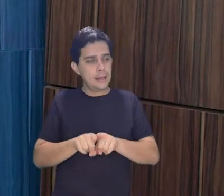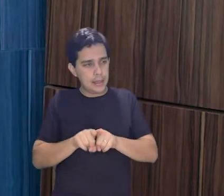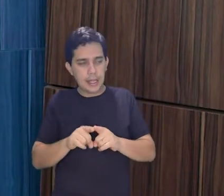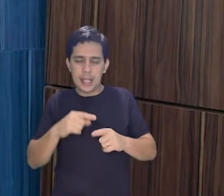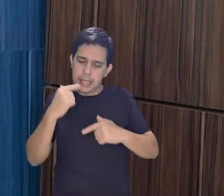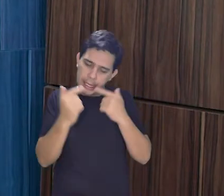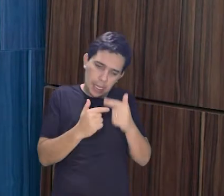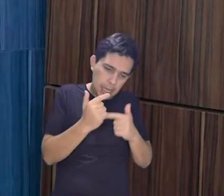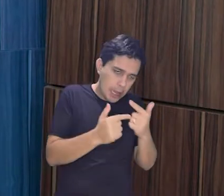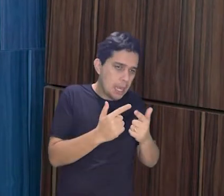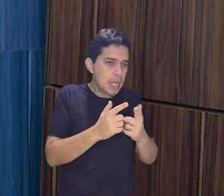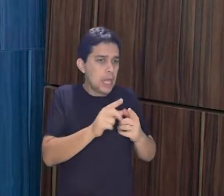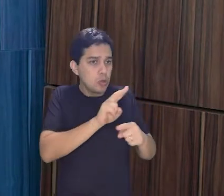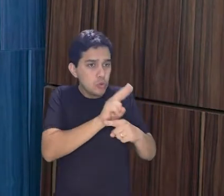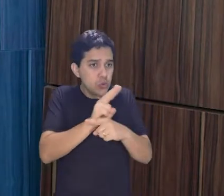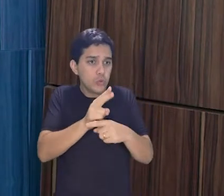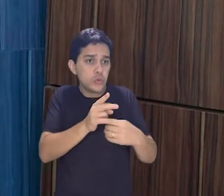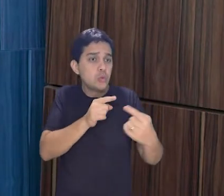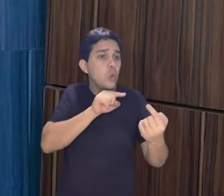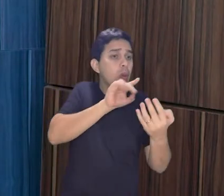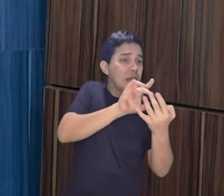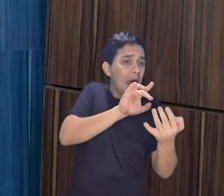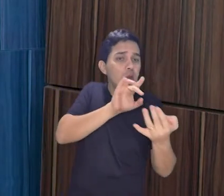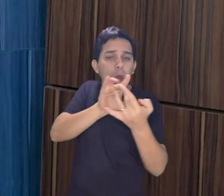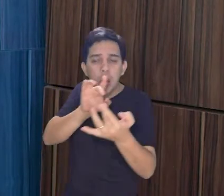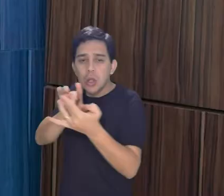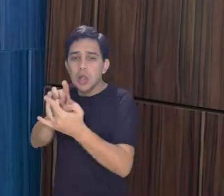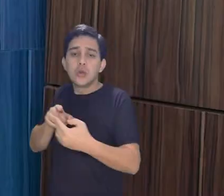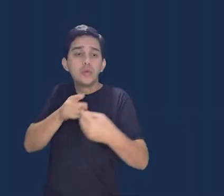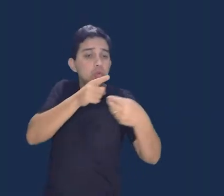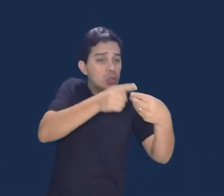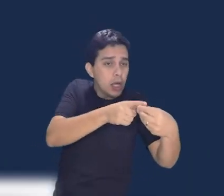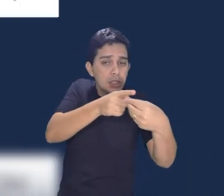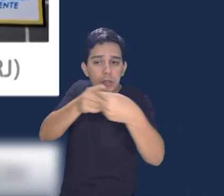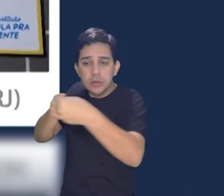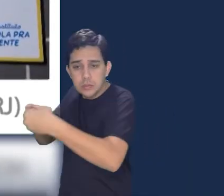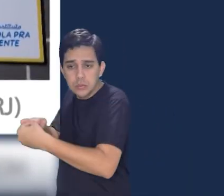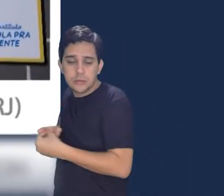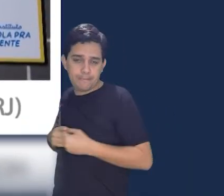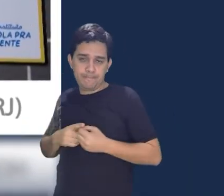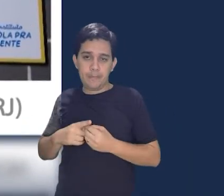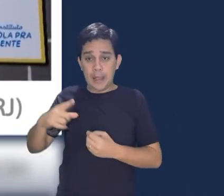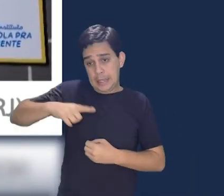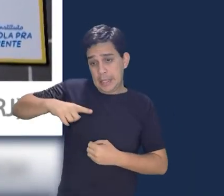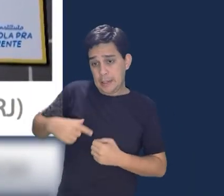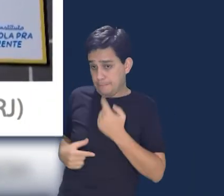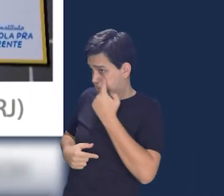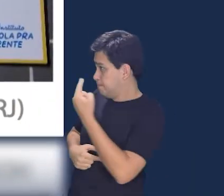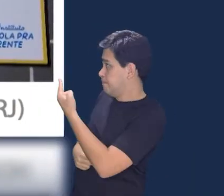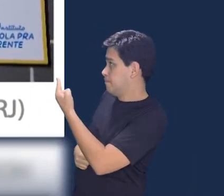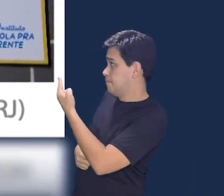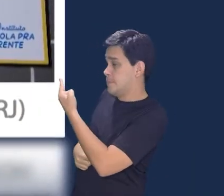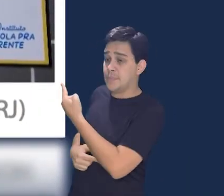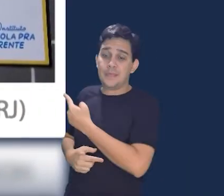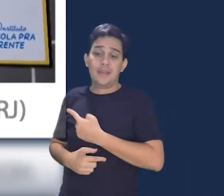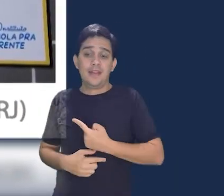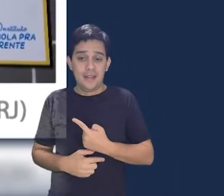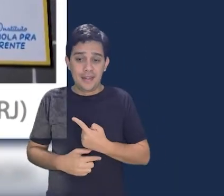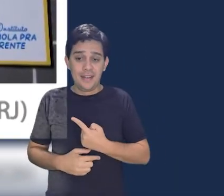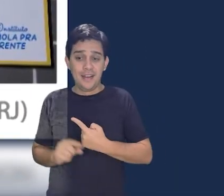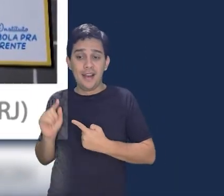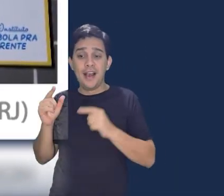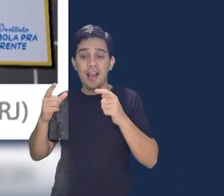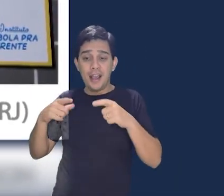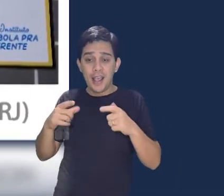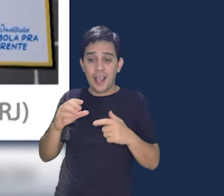diálogo municipal. Então a gente tem modelos de centros de atendimento integrado na capital ou na região metropolitana. Eu vou citar o CAAC Souza